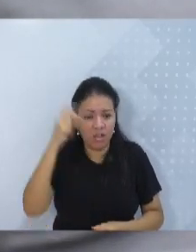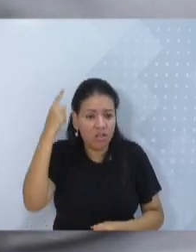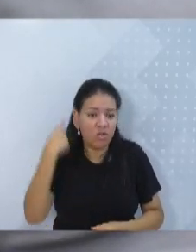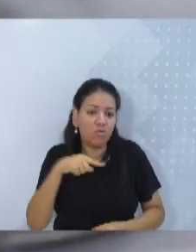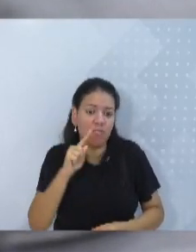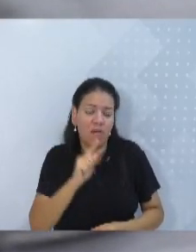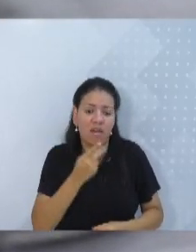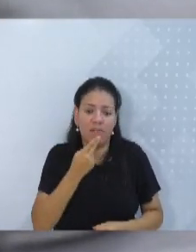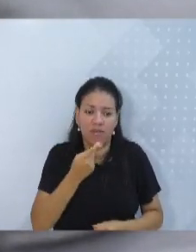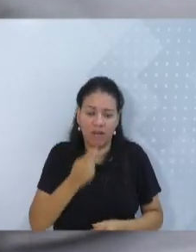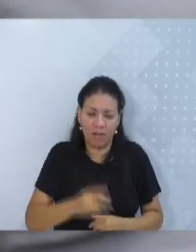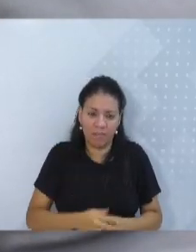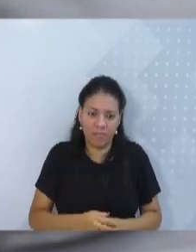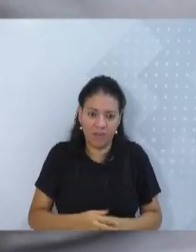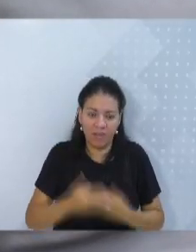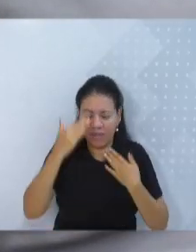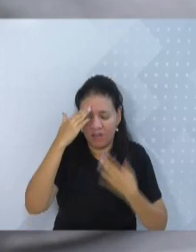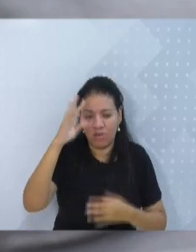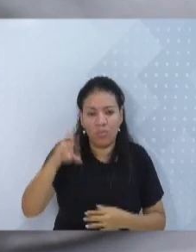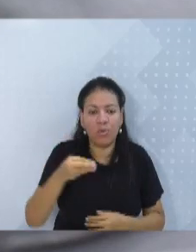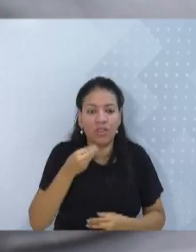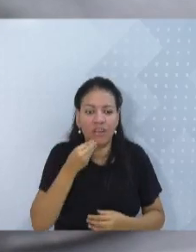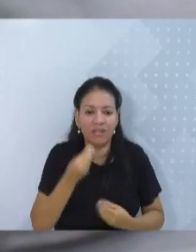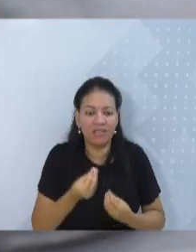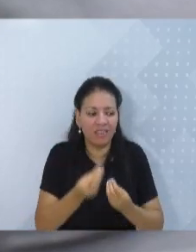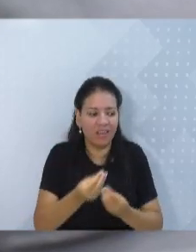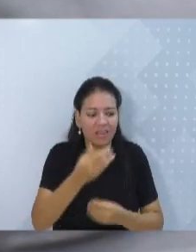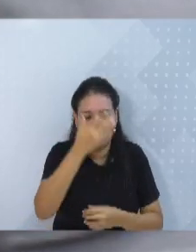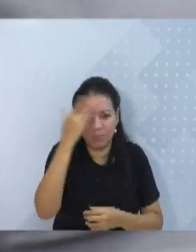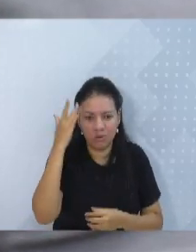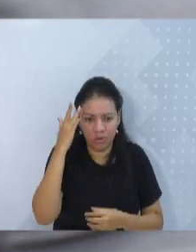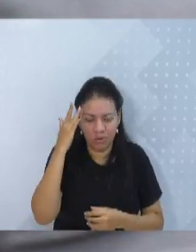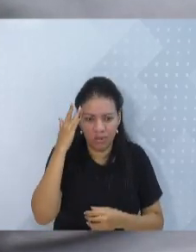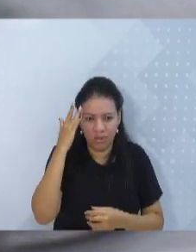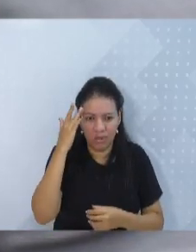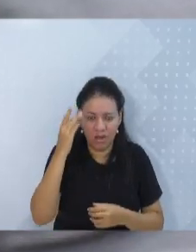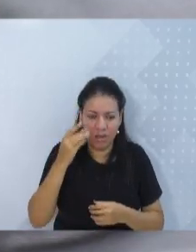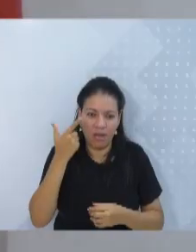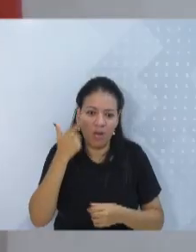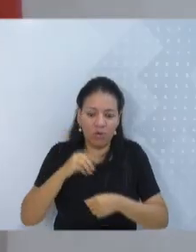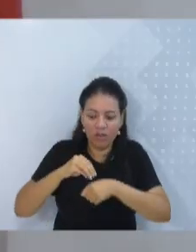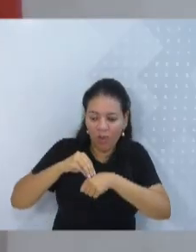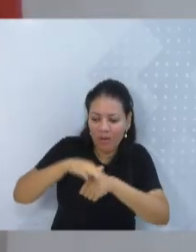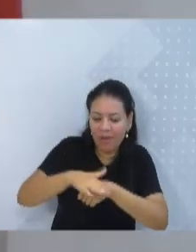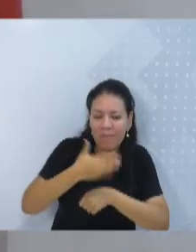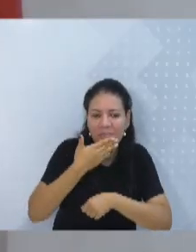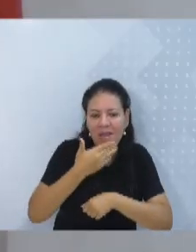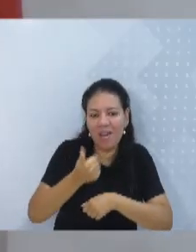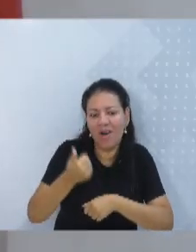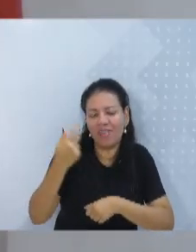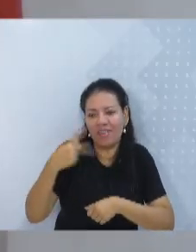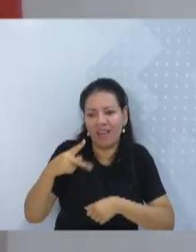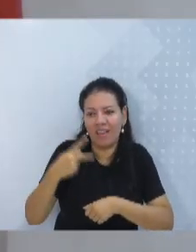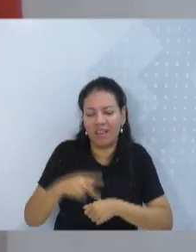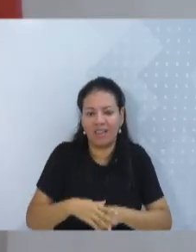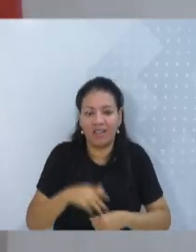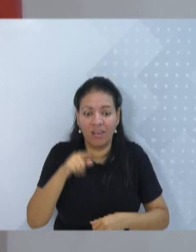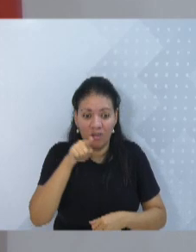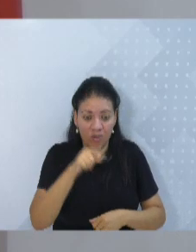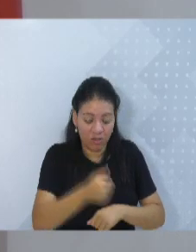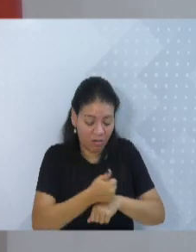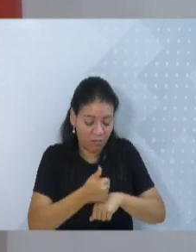te agradeço pelas oportunidades que tu dá muitas pessoas para que elas possam compartilhar o melhor delas você como